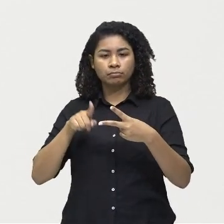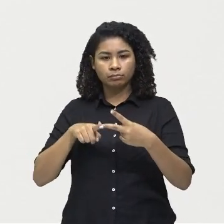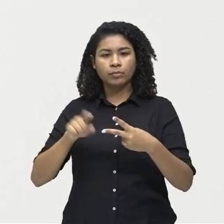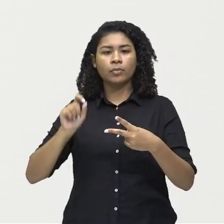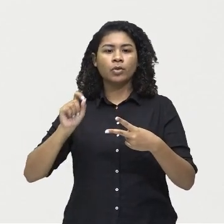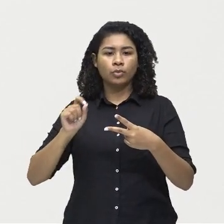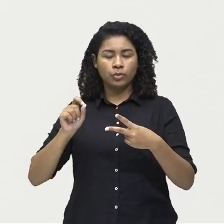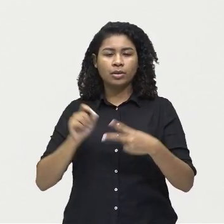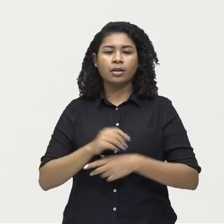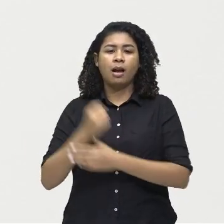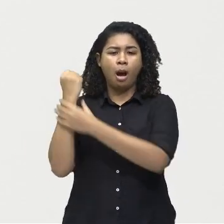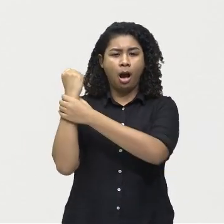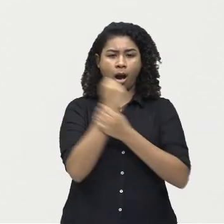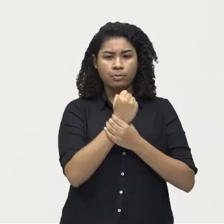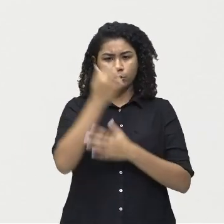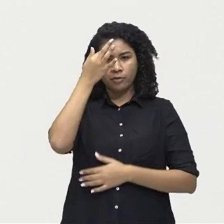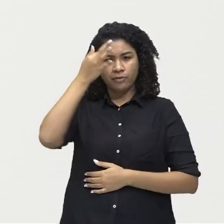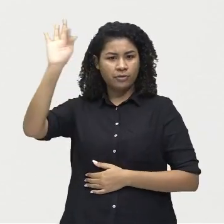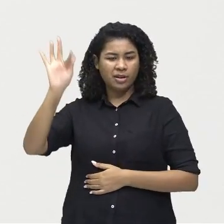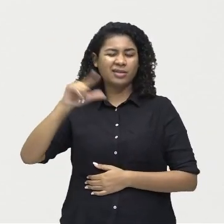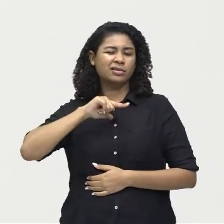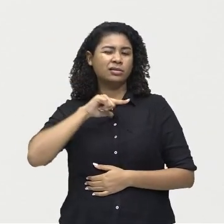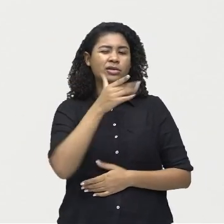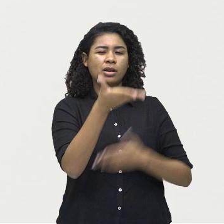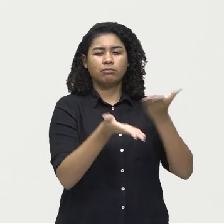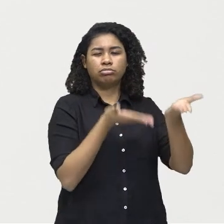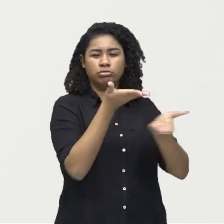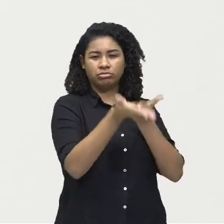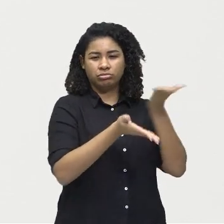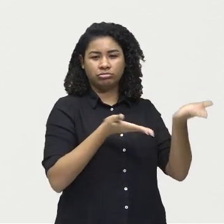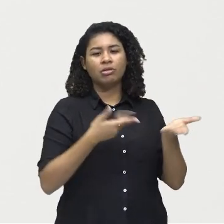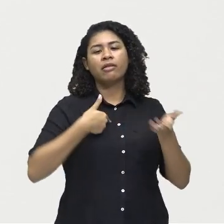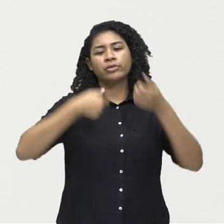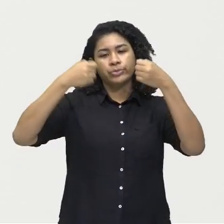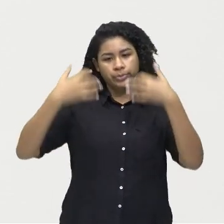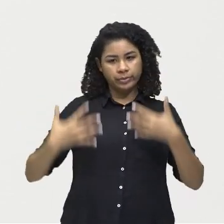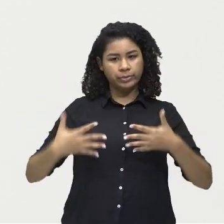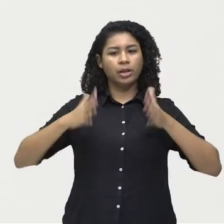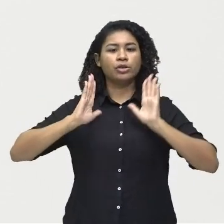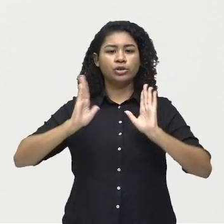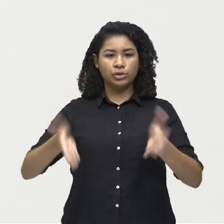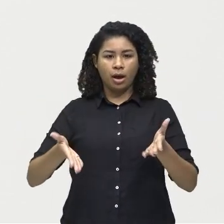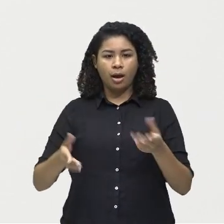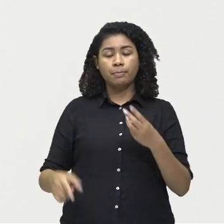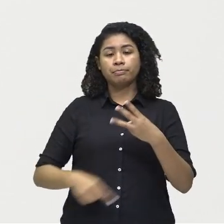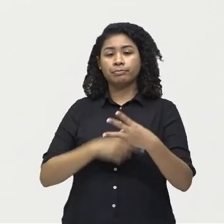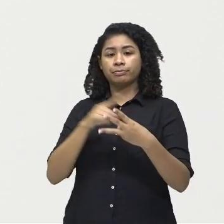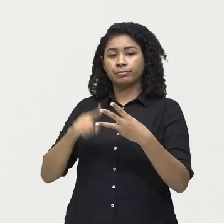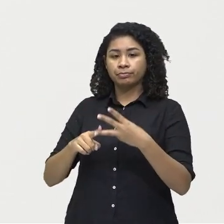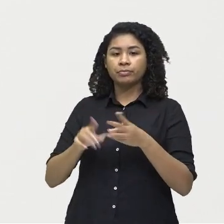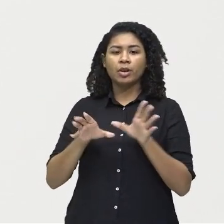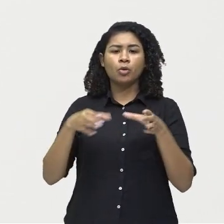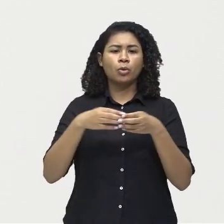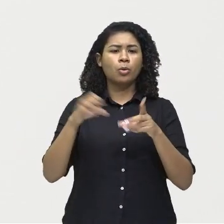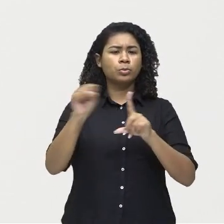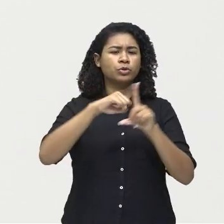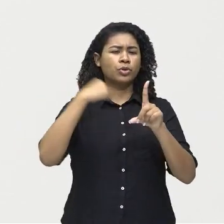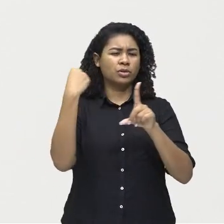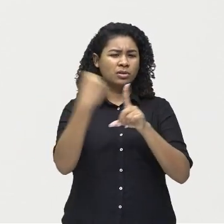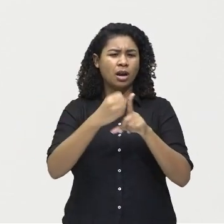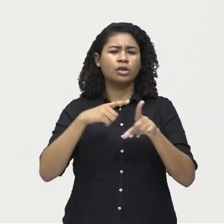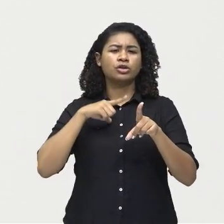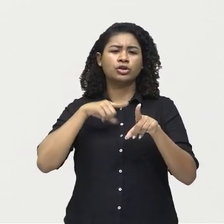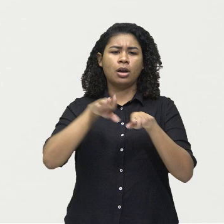absolutismo francês pautado em privilégios, como eu falei para vocês. A desigualdade entre diferentes grupos sociais,